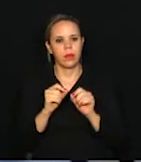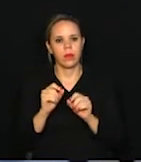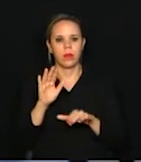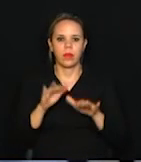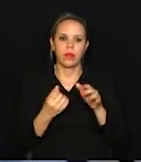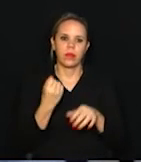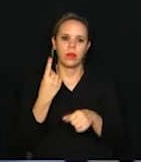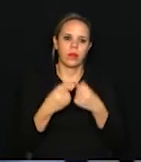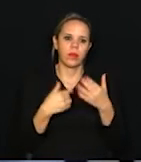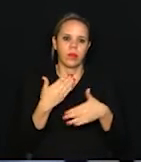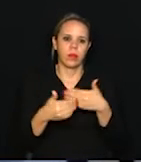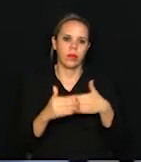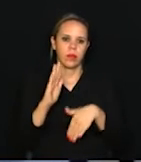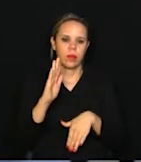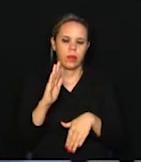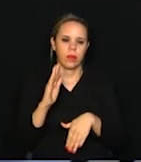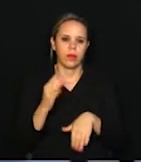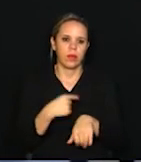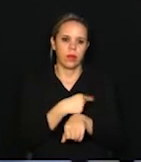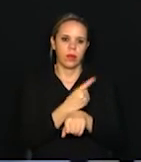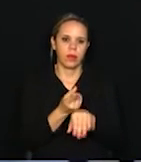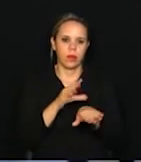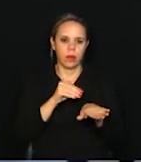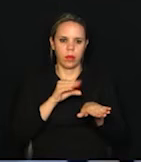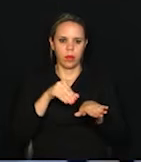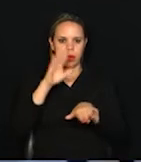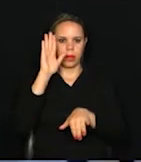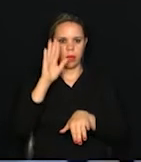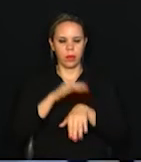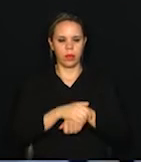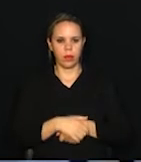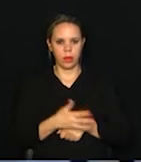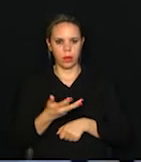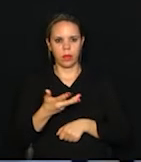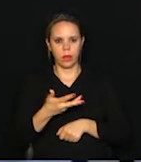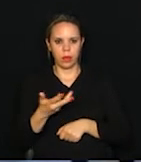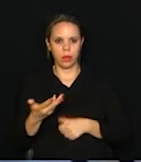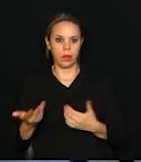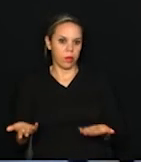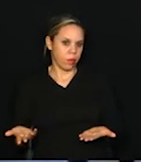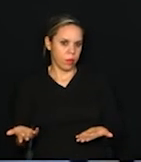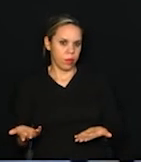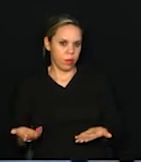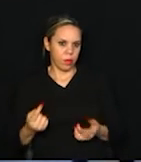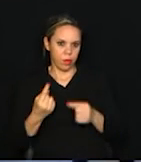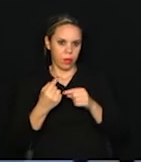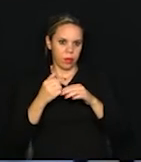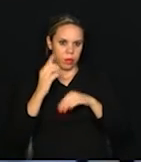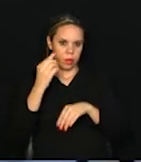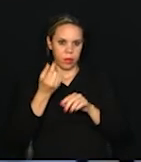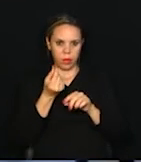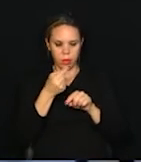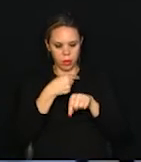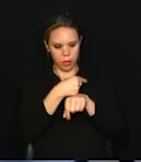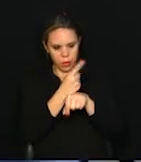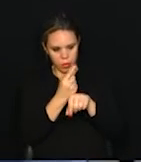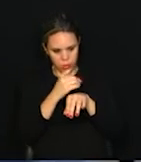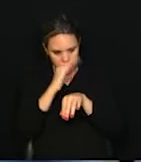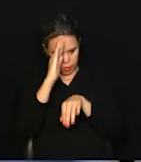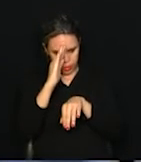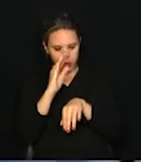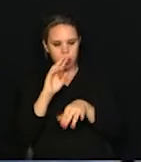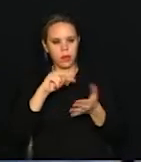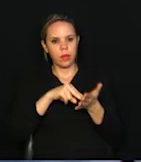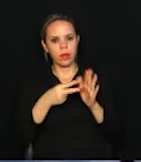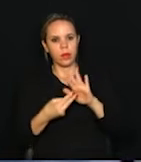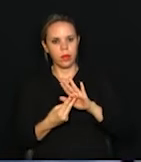porventura, você passa por um radar um pouquinho acima da velocidade, mas esse um pouquinho acima já é aquilo que